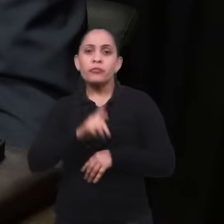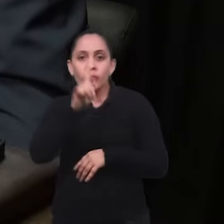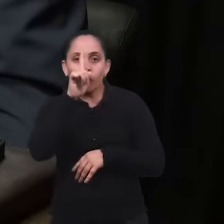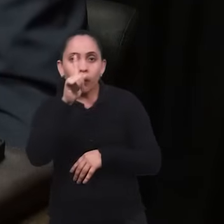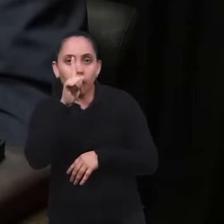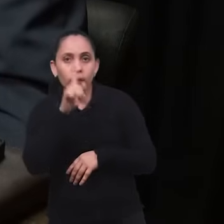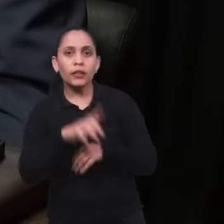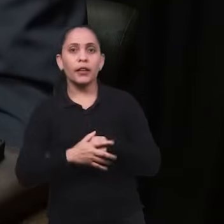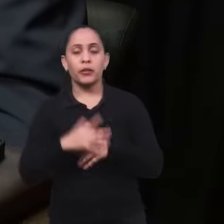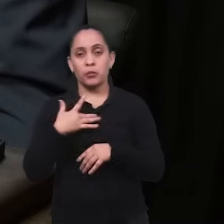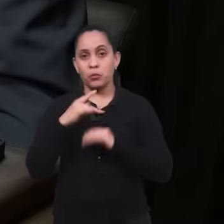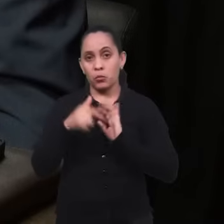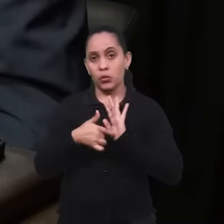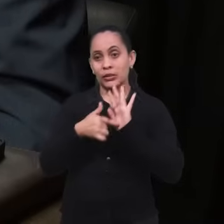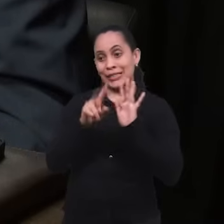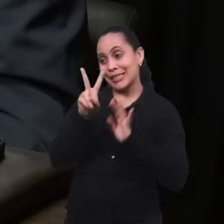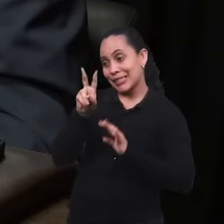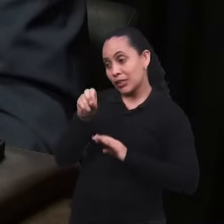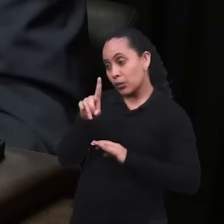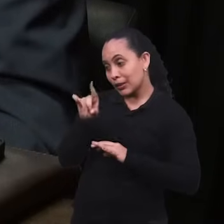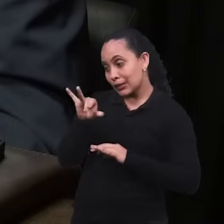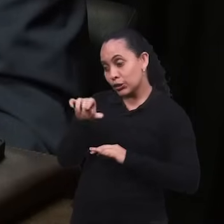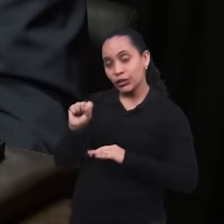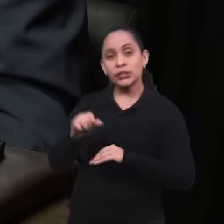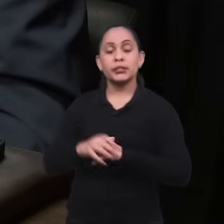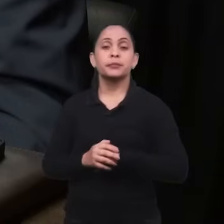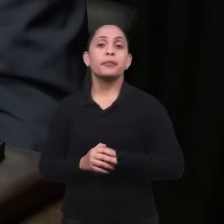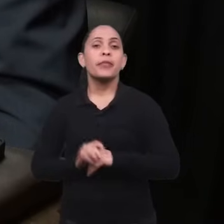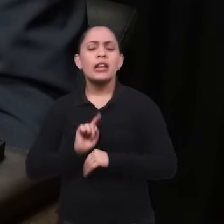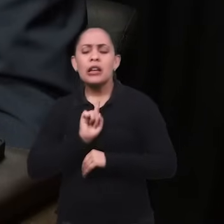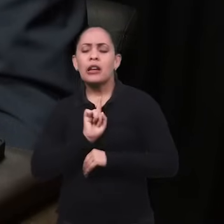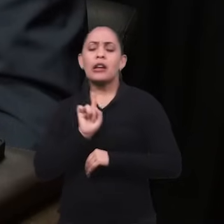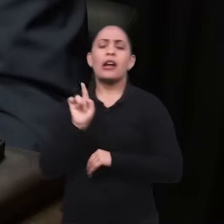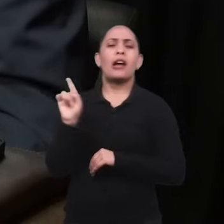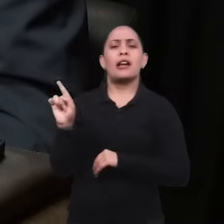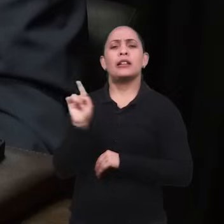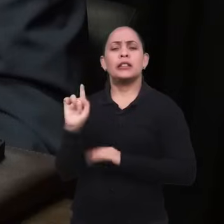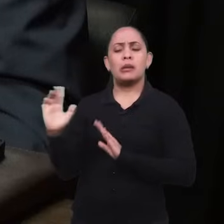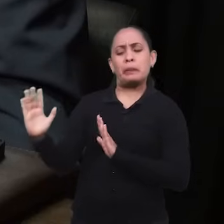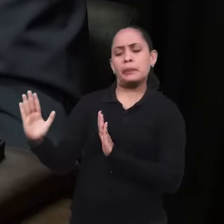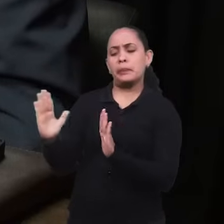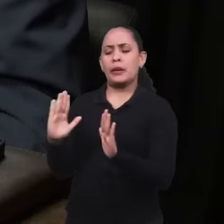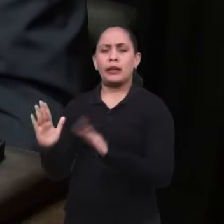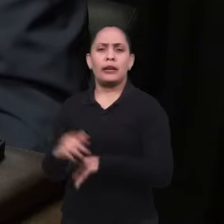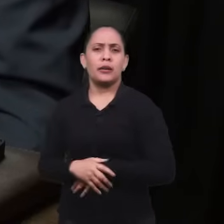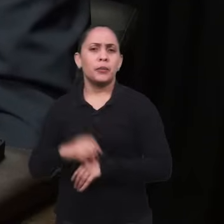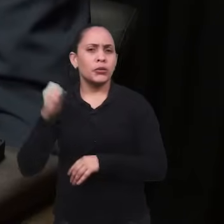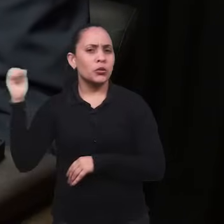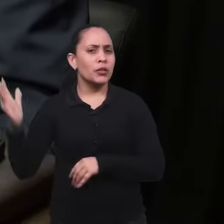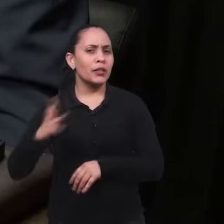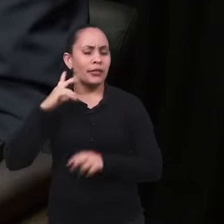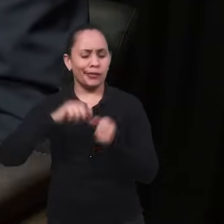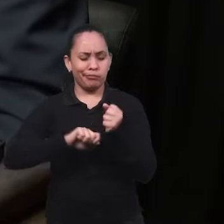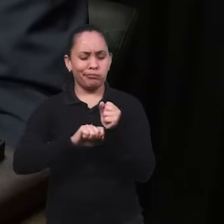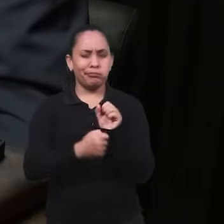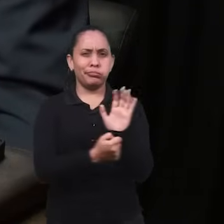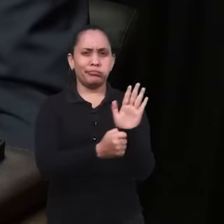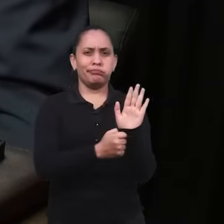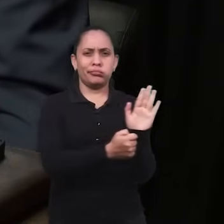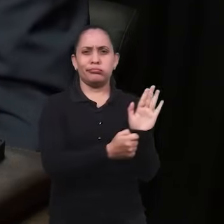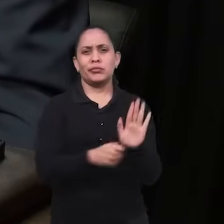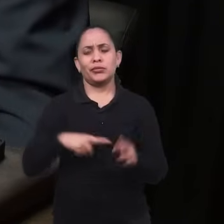Os gregos traduziram assim, porque 50 dias. Ali que o Espírito derramou, aí ele começou a revelar esses